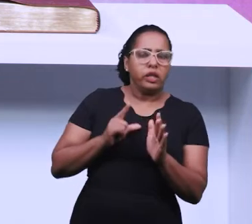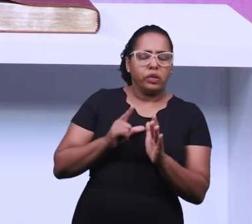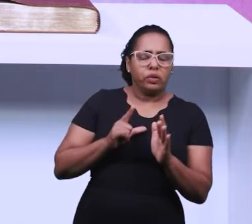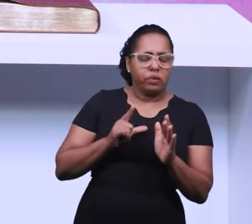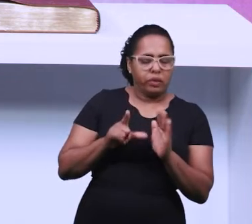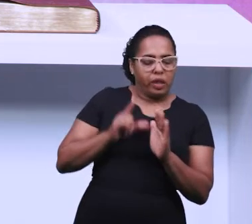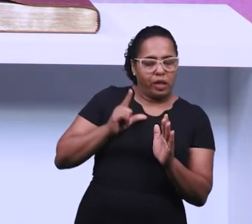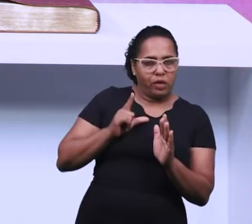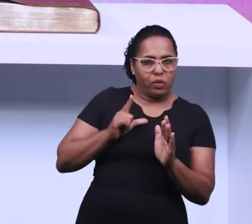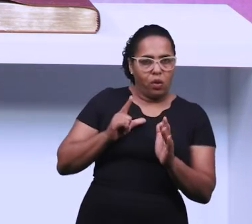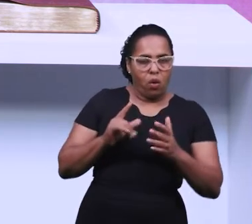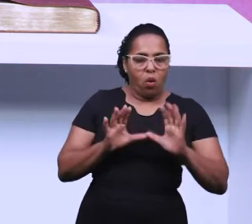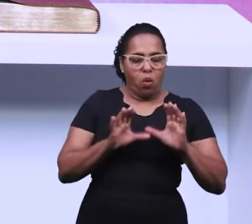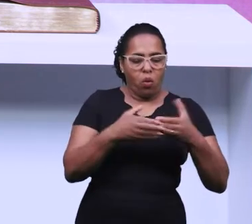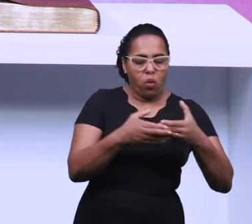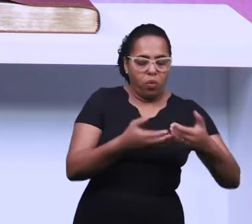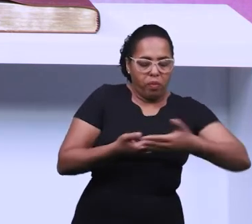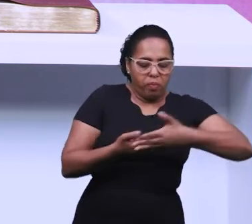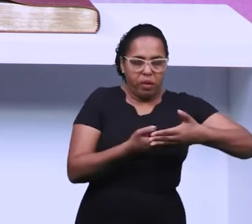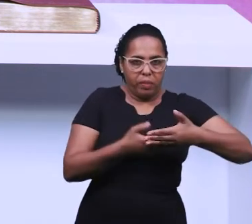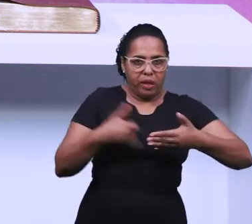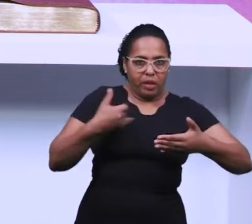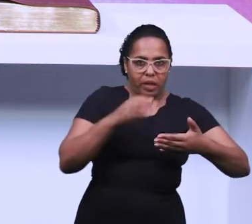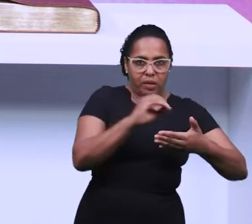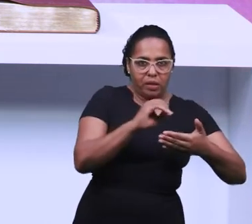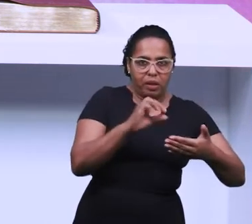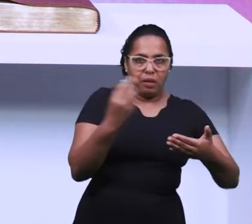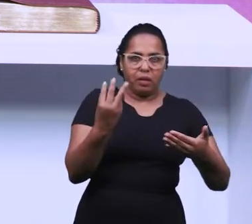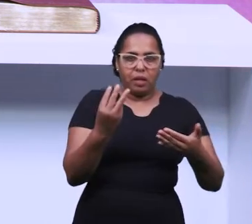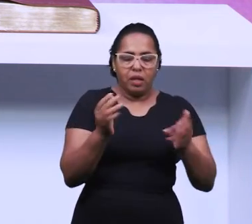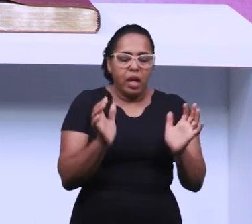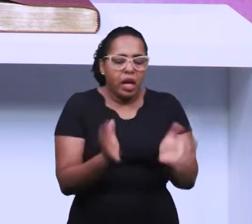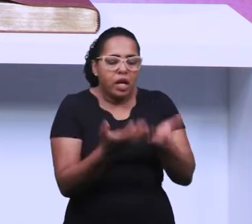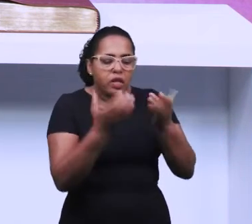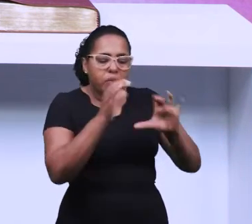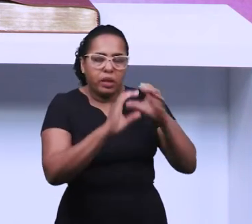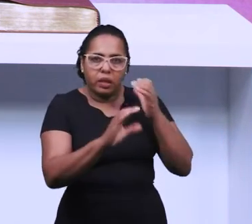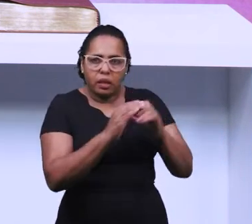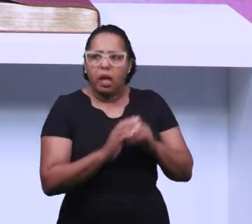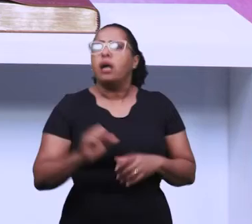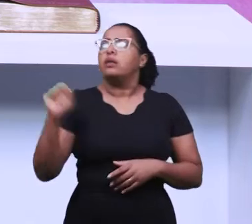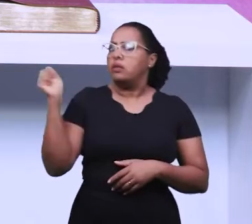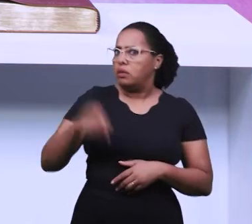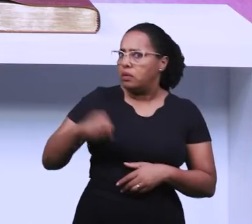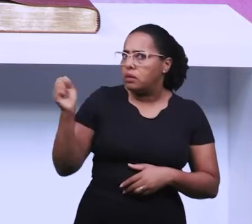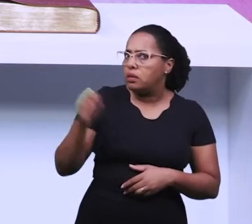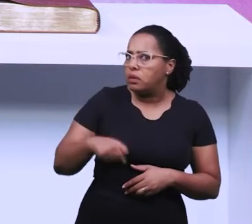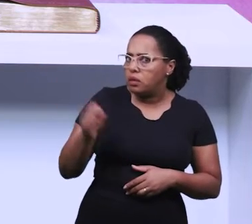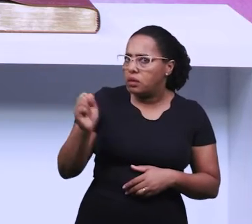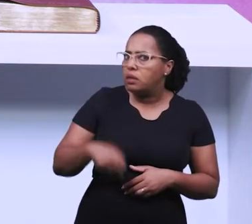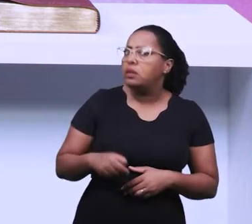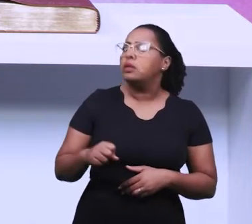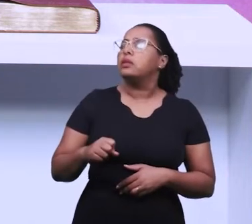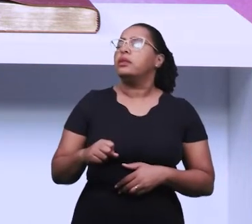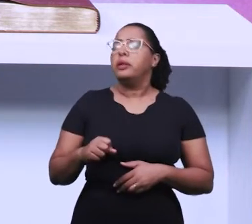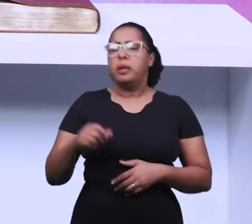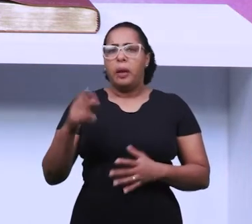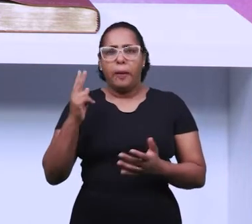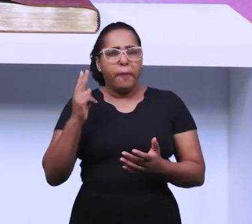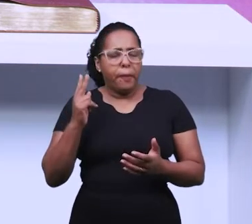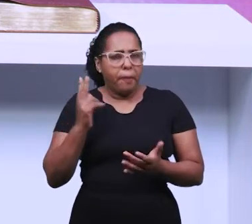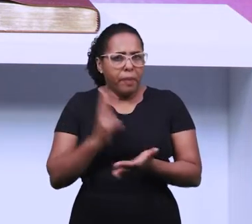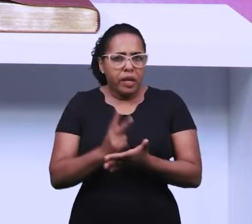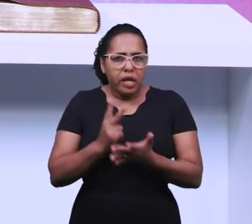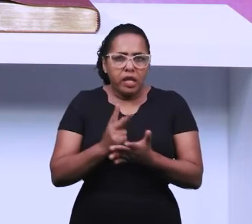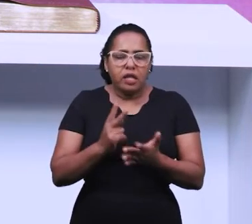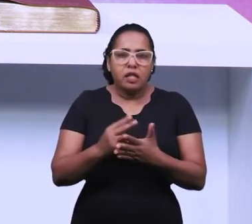considerar antes um grupo de bebês de 0 a 3. Eles devem ser estimulados a cantarem? Com certeza. Mesmo